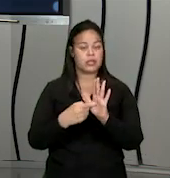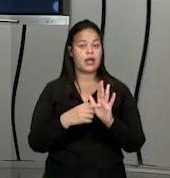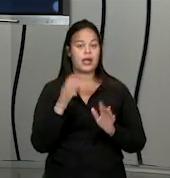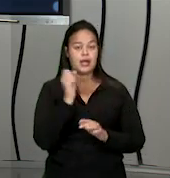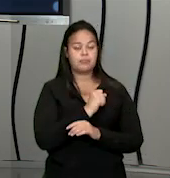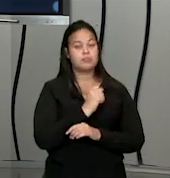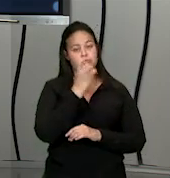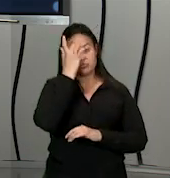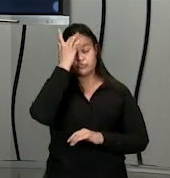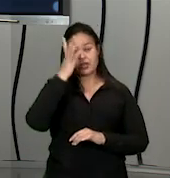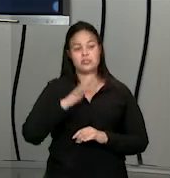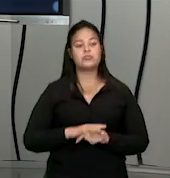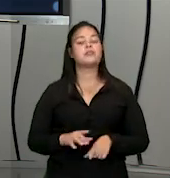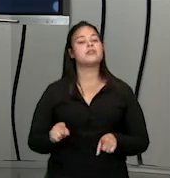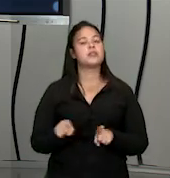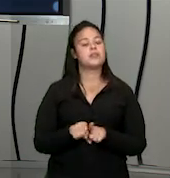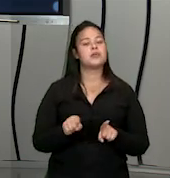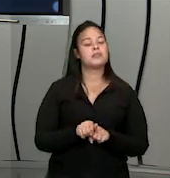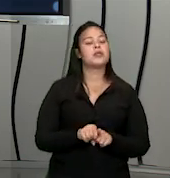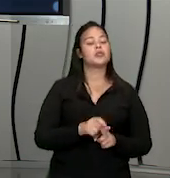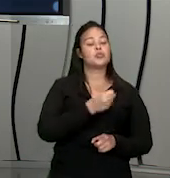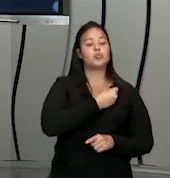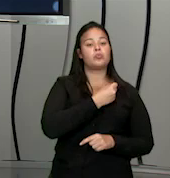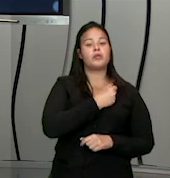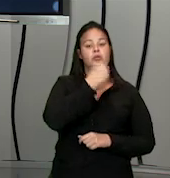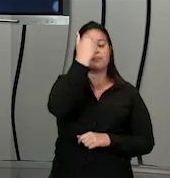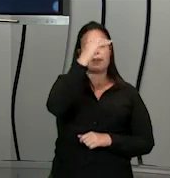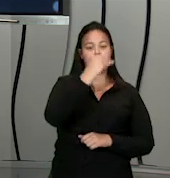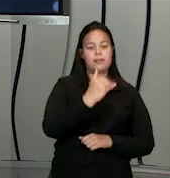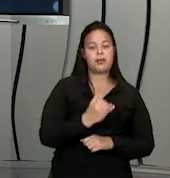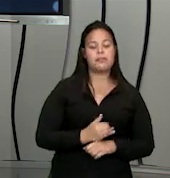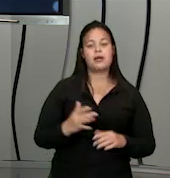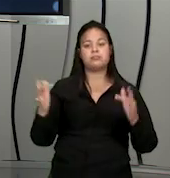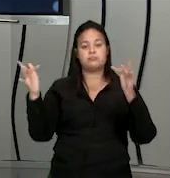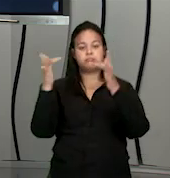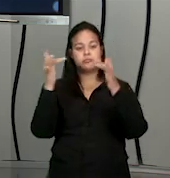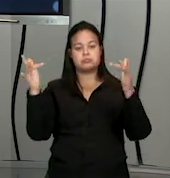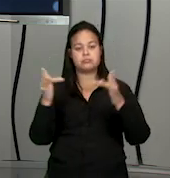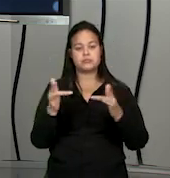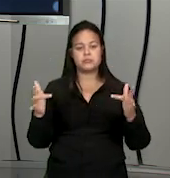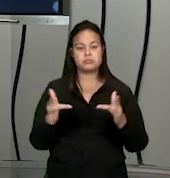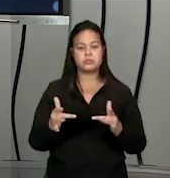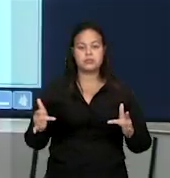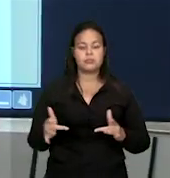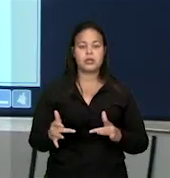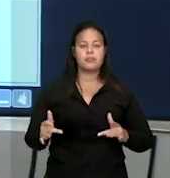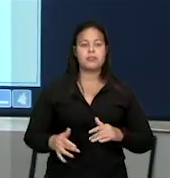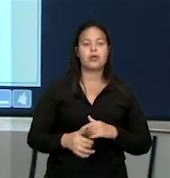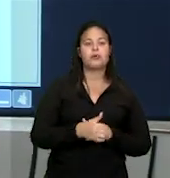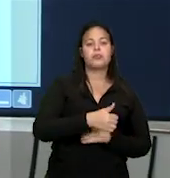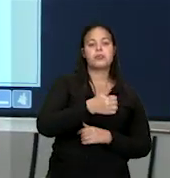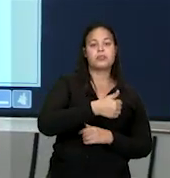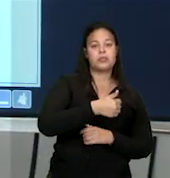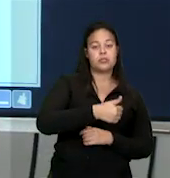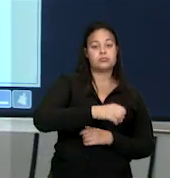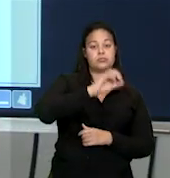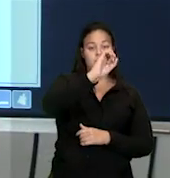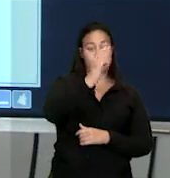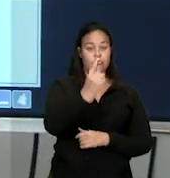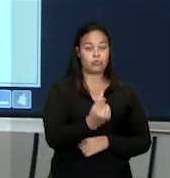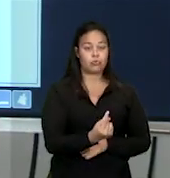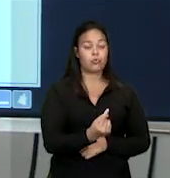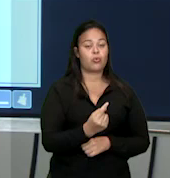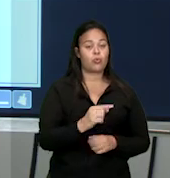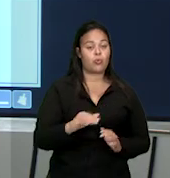mesmo caso. Você vai pegar os valores aqui, vai ligar, e aí vai acontecer o seguinte, o primeiro aqui, ó, 0 com 1 está aqui, e